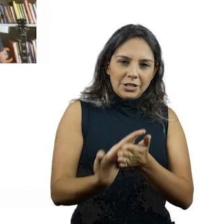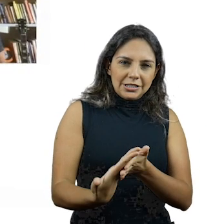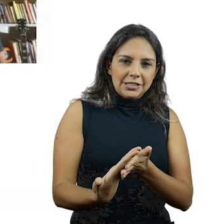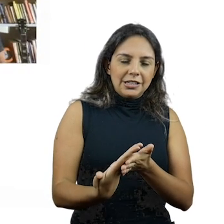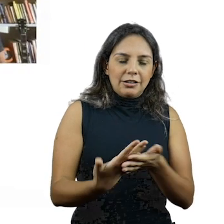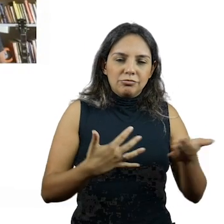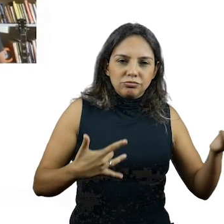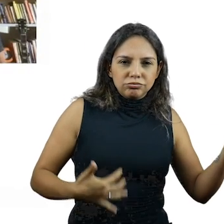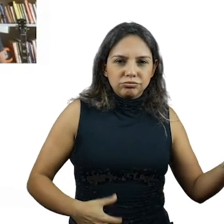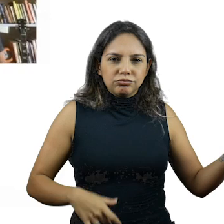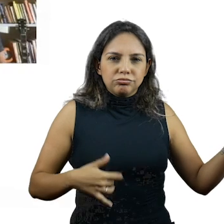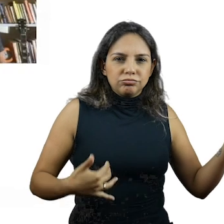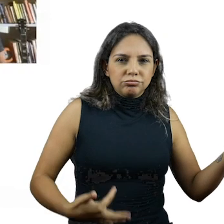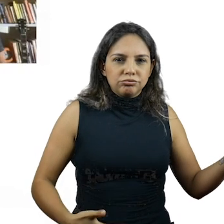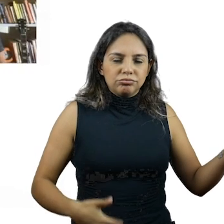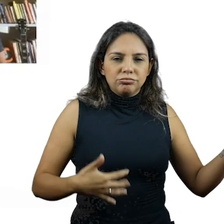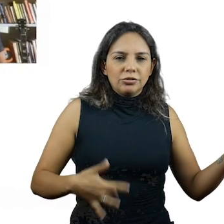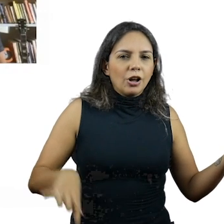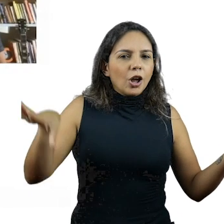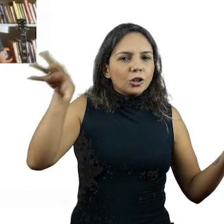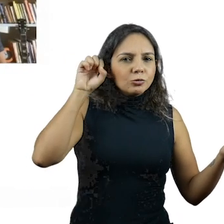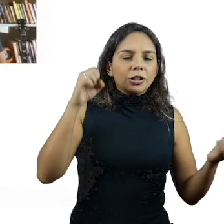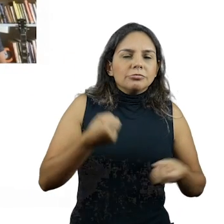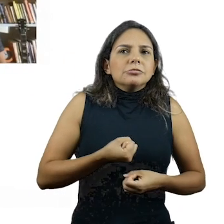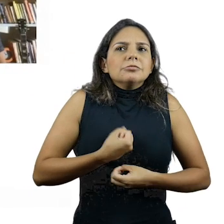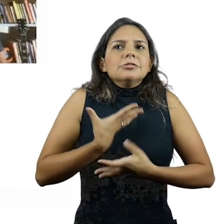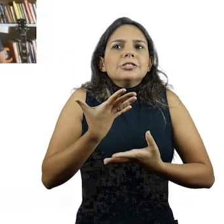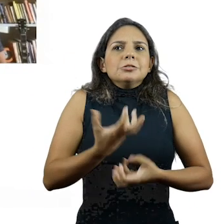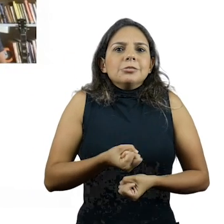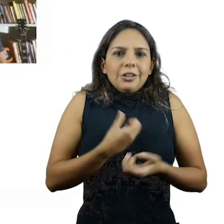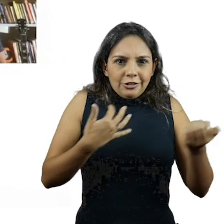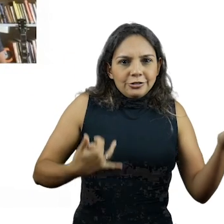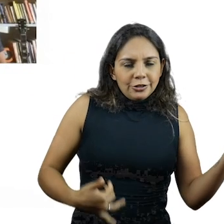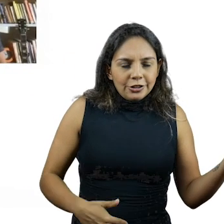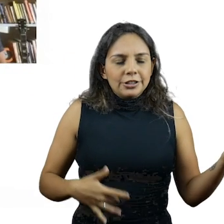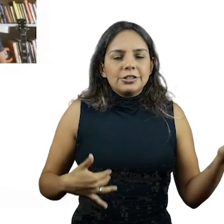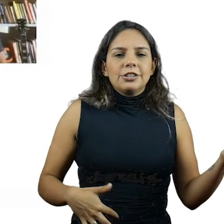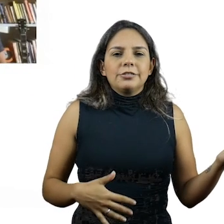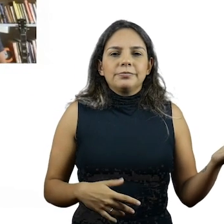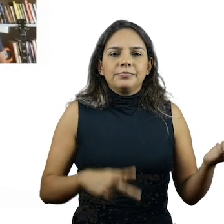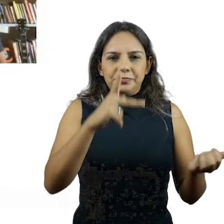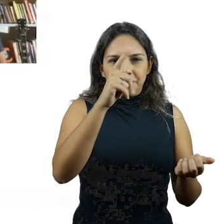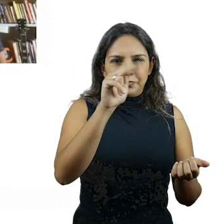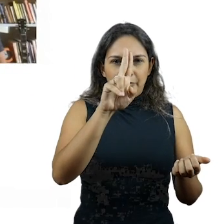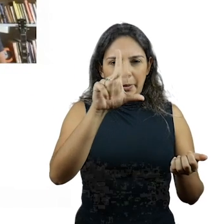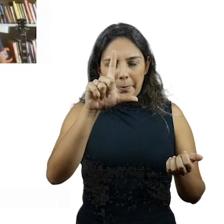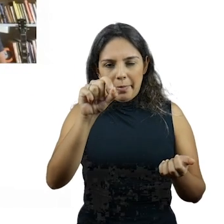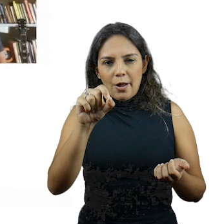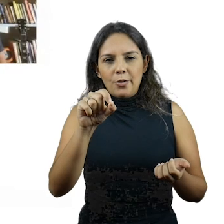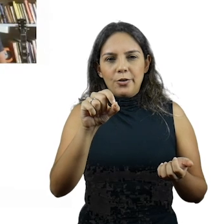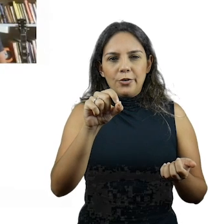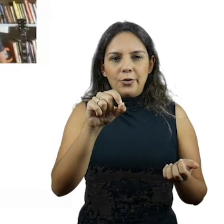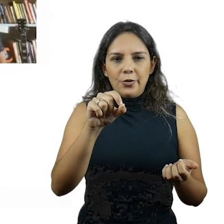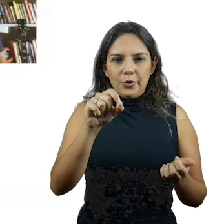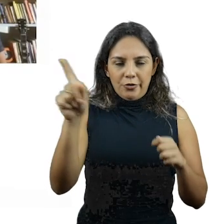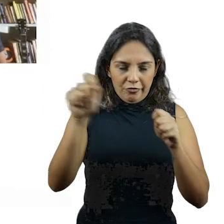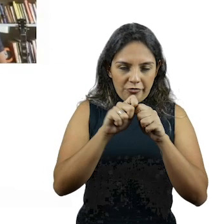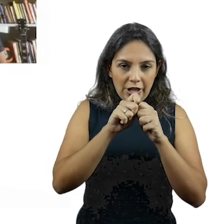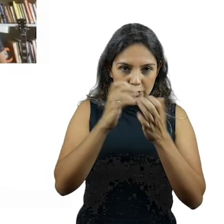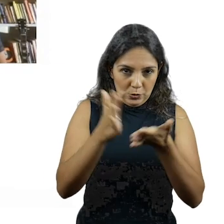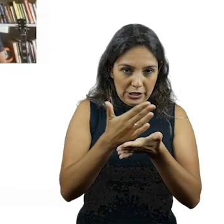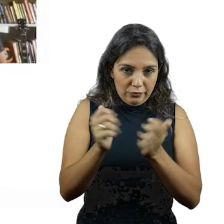inspirado pelo Jimi Hendrix, e foi o Paulo Werneck que editou o livro comigo, e ele é um